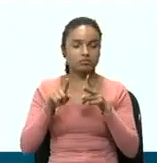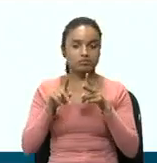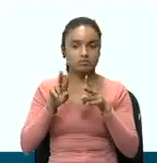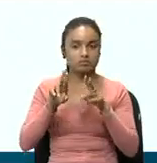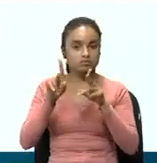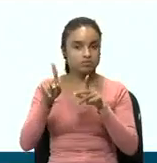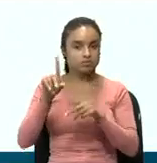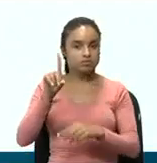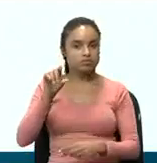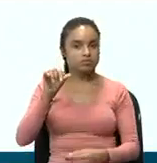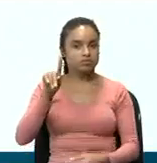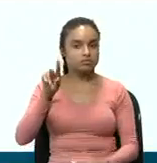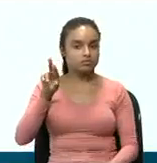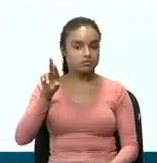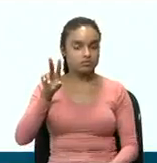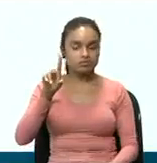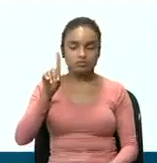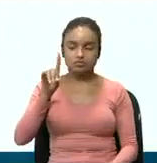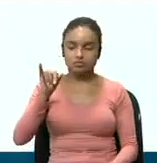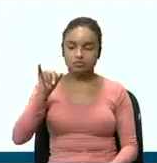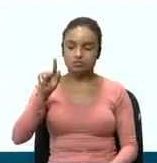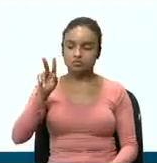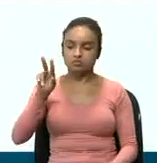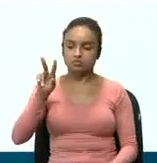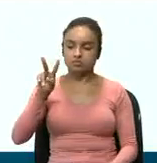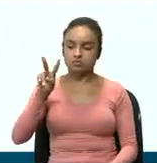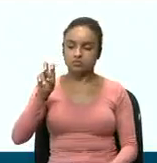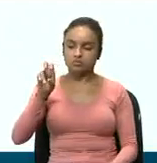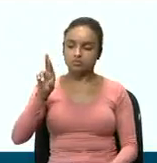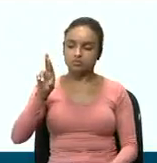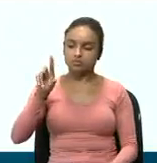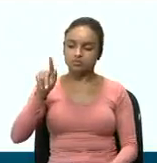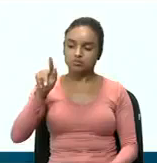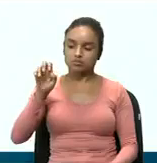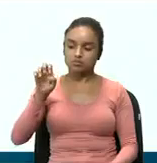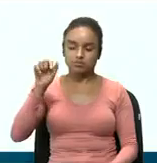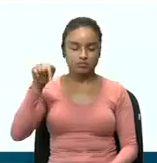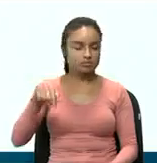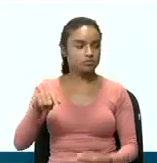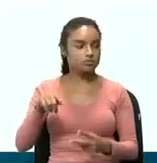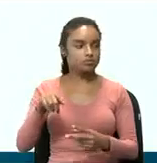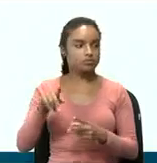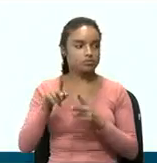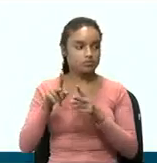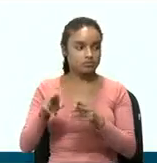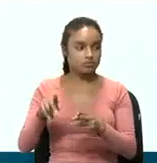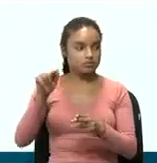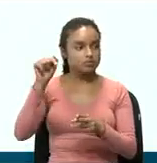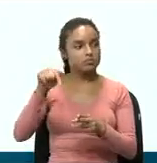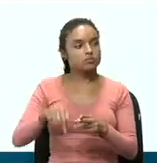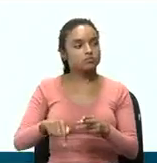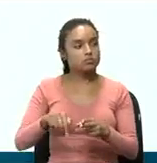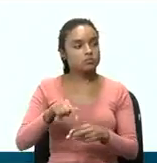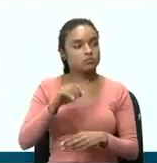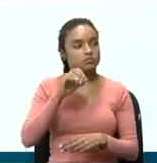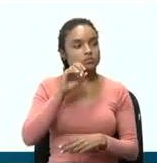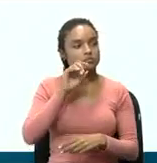0,9. Então o módulo de 0,9 é igual a